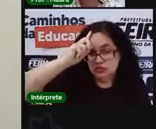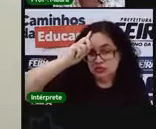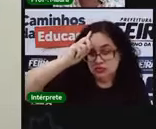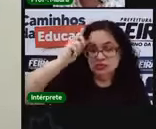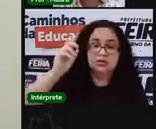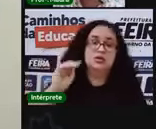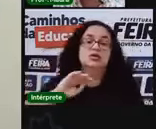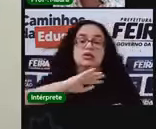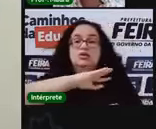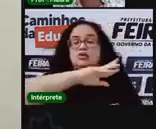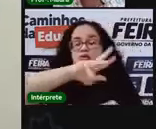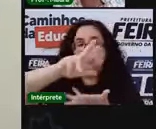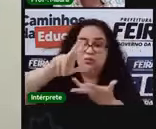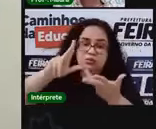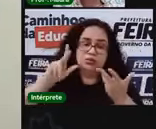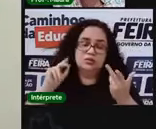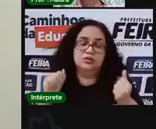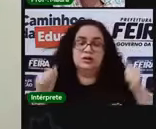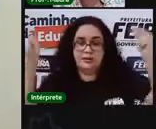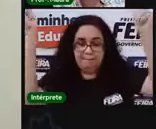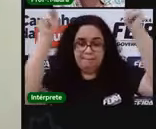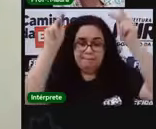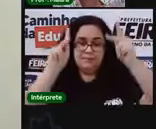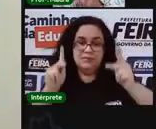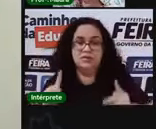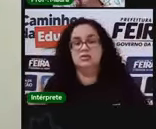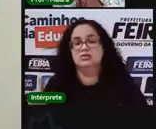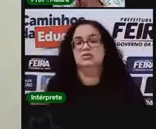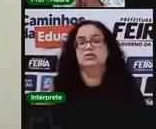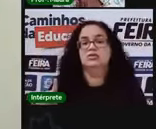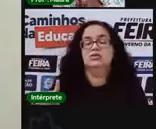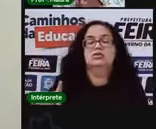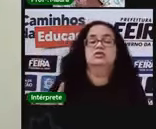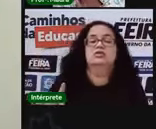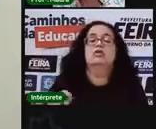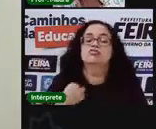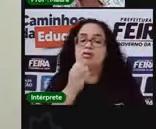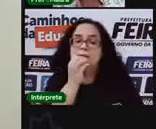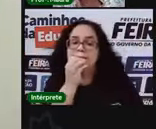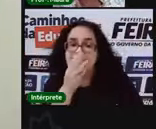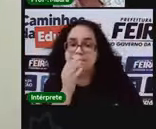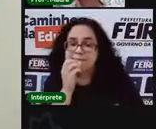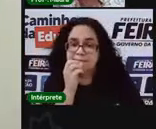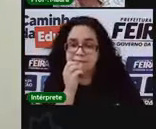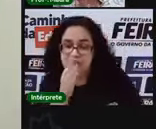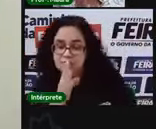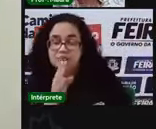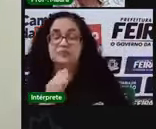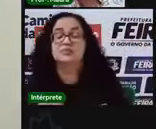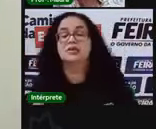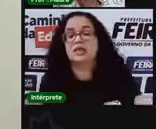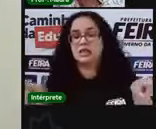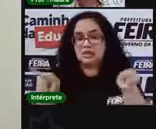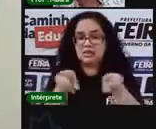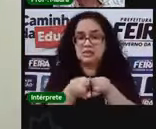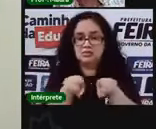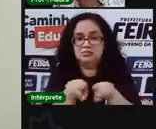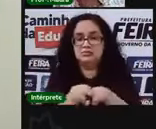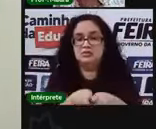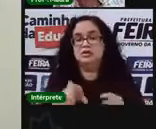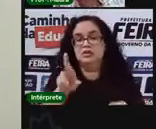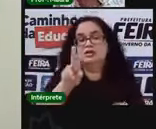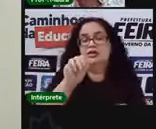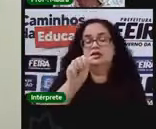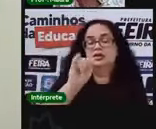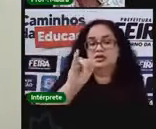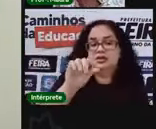que o mundo fique curado e tenha paz. Tá? Foi muito, muito, muito bom para mim também participar, Raíba. Eu